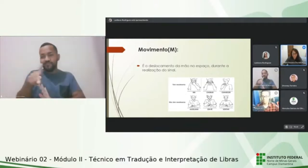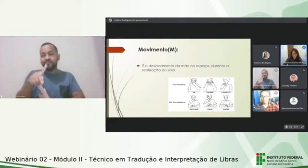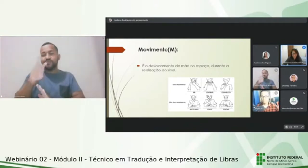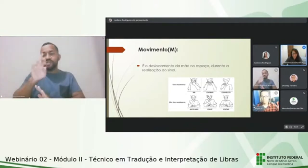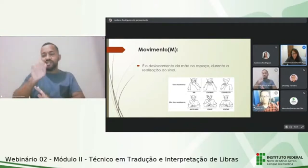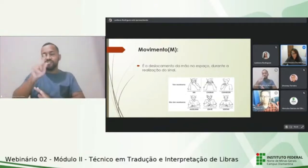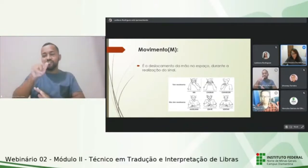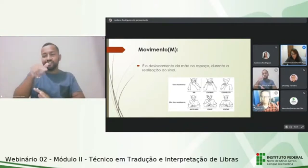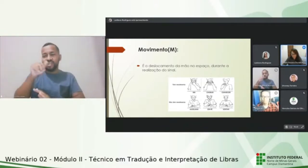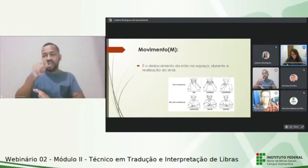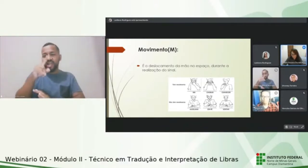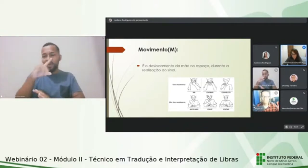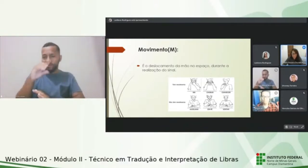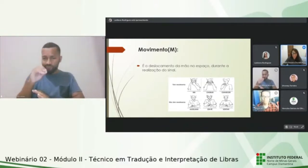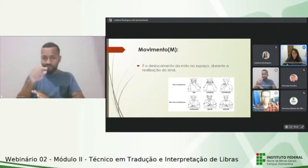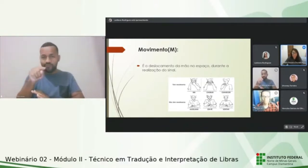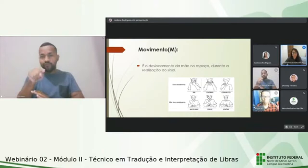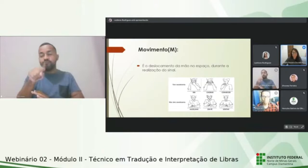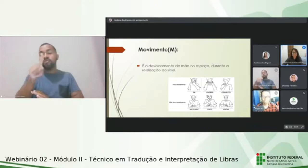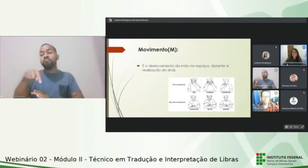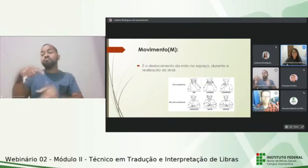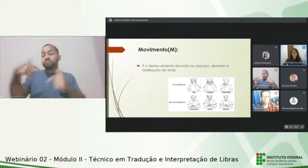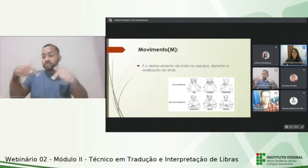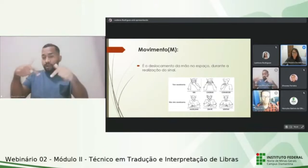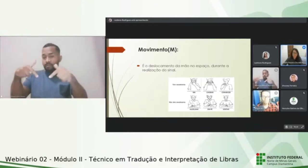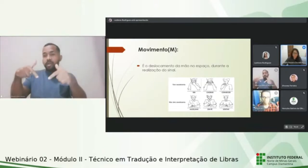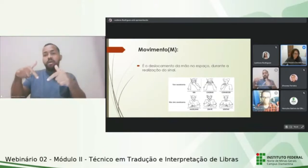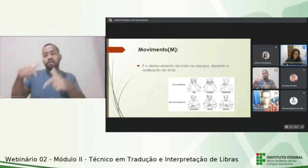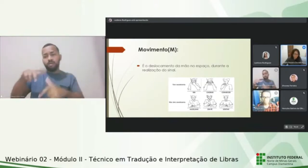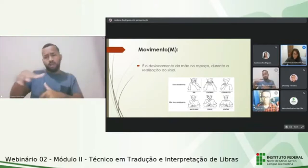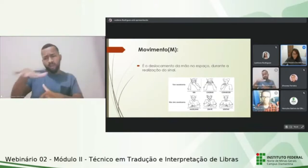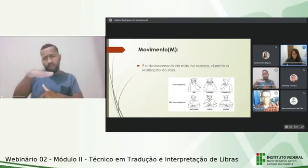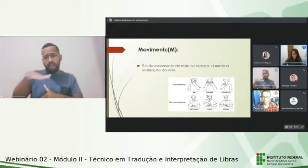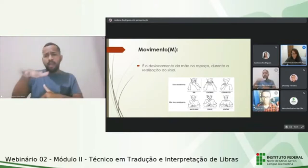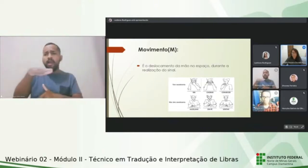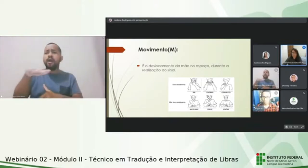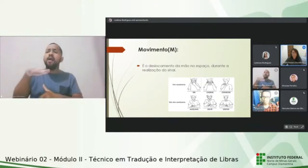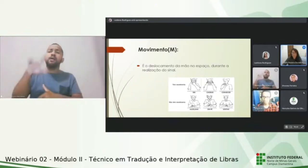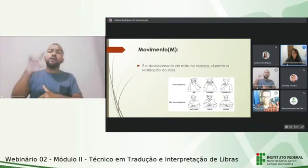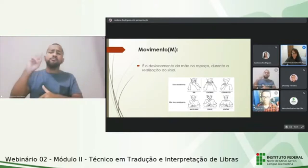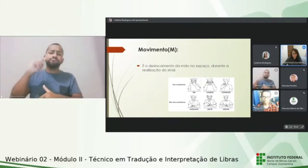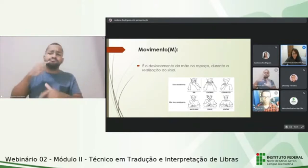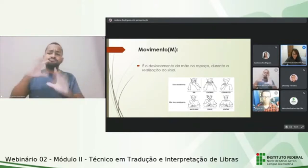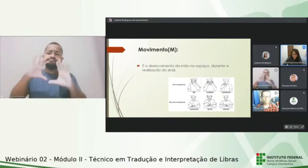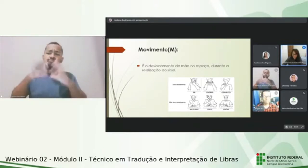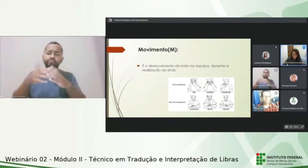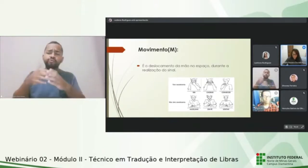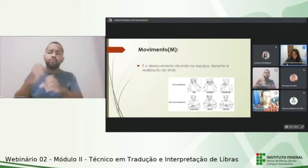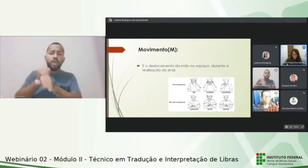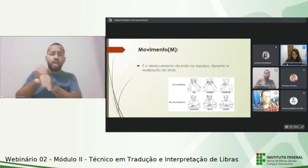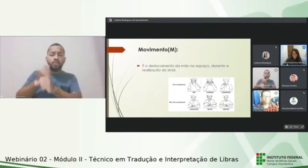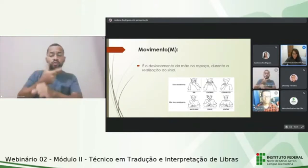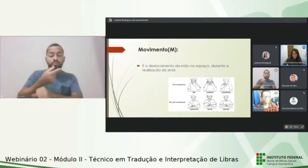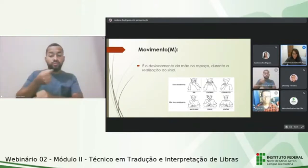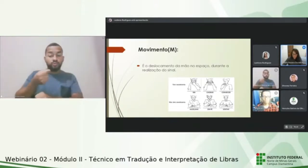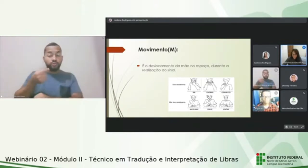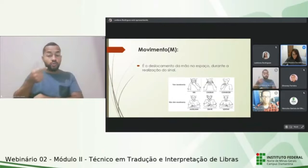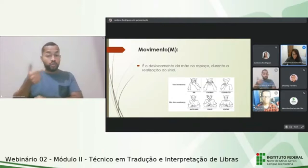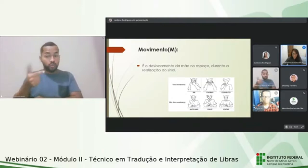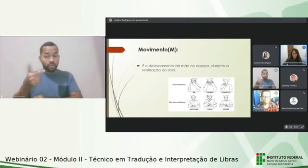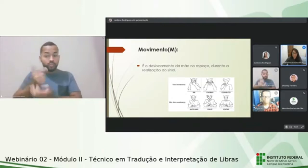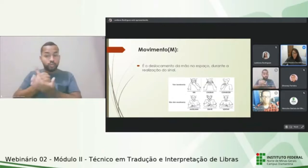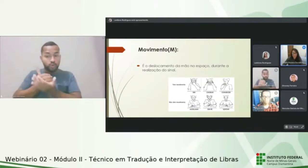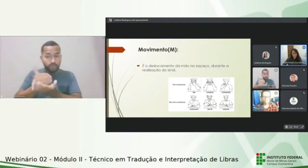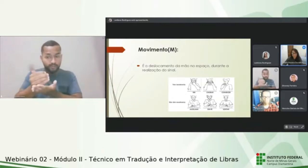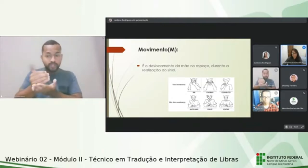Ele é atuante na comunidade surda desde 2002. Ele é professor e tradutor intérprete de